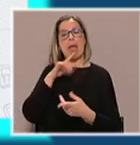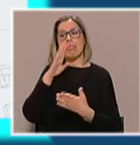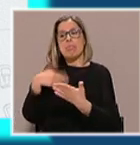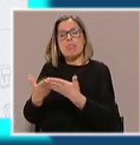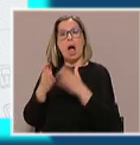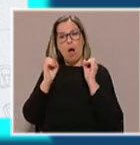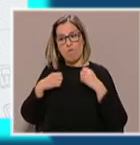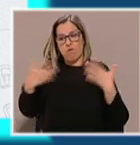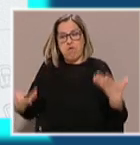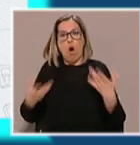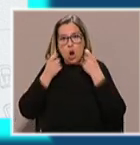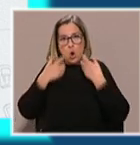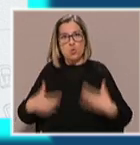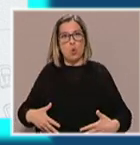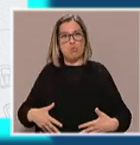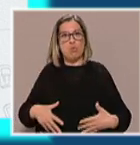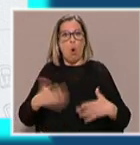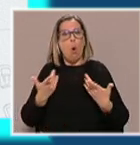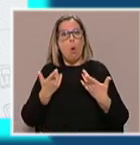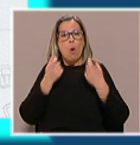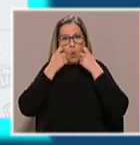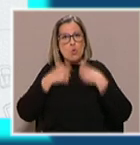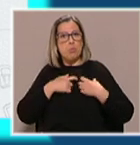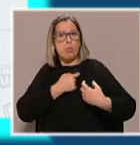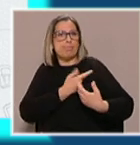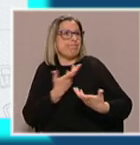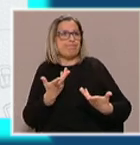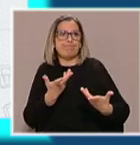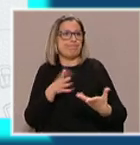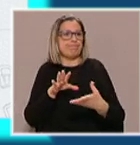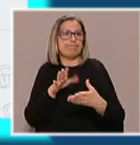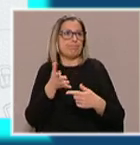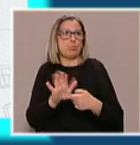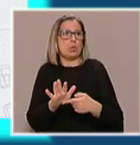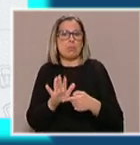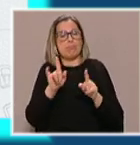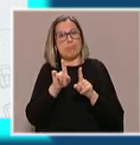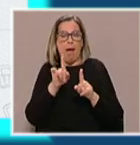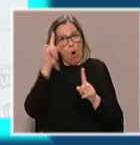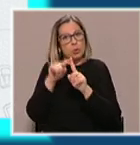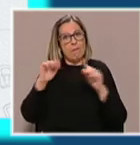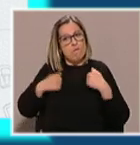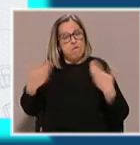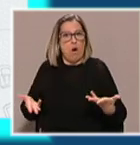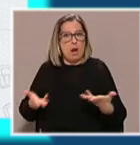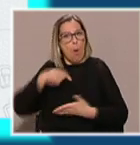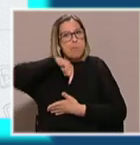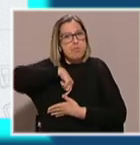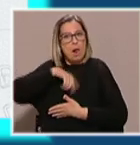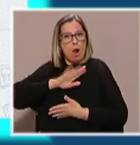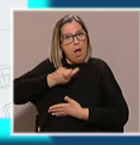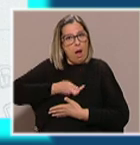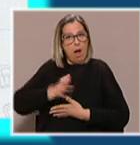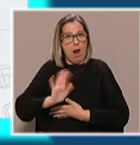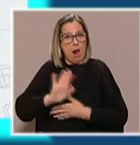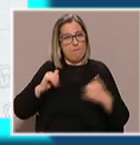exterior ou cavidades corporais, como o meio exterior, meio externo. No entanto, vou andar